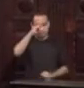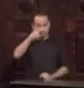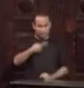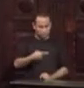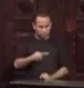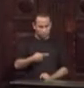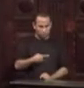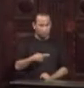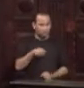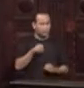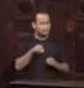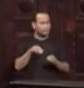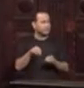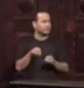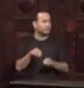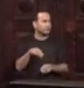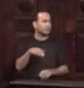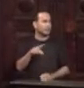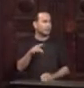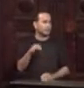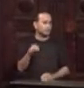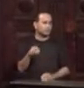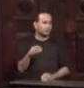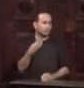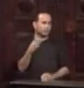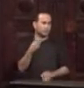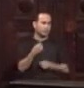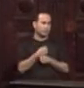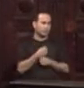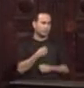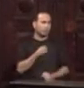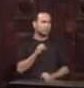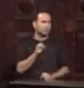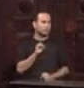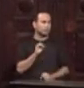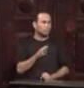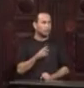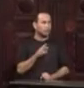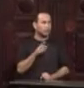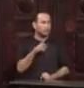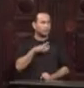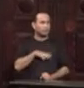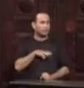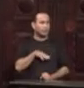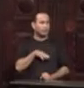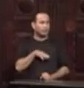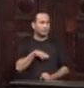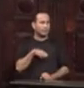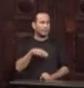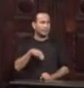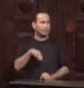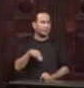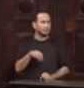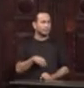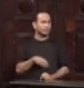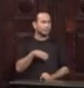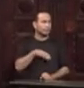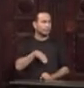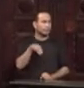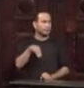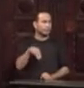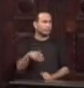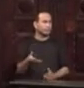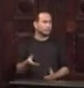obrigatórias no ensino médio ao longo dos 3 anos apenas português e matemática. Doutor Gotardo, apenas português